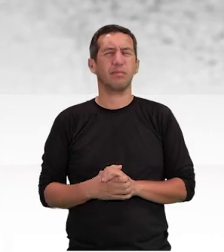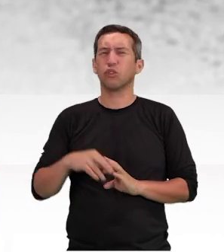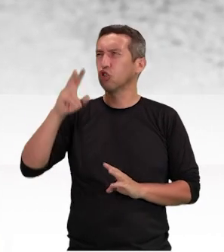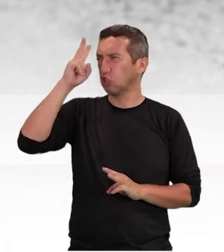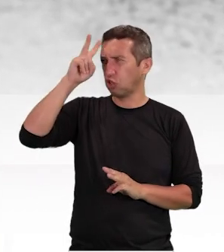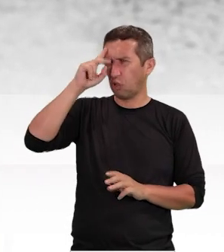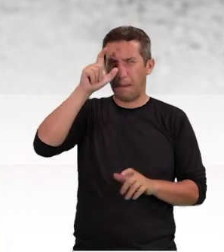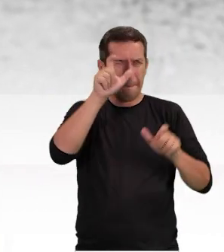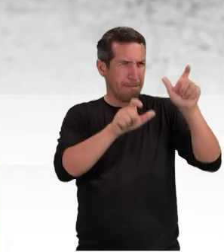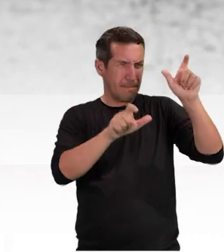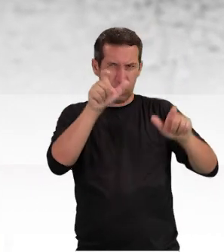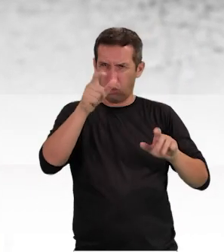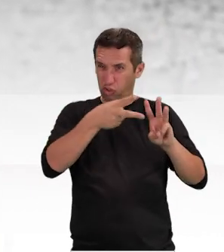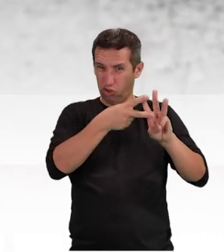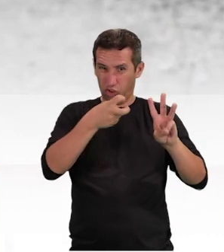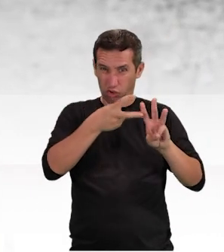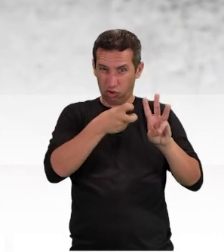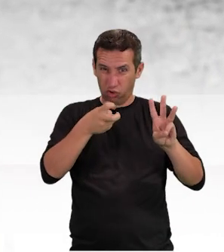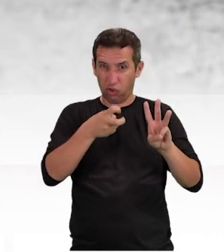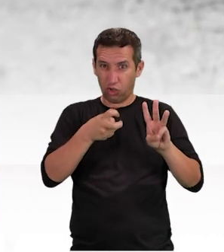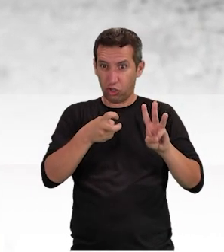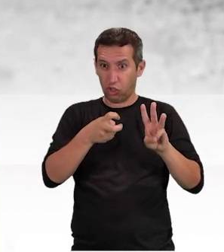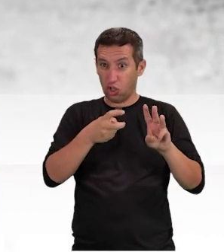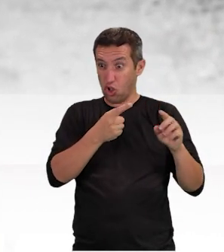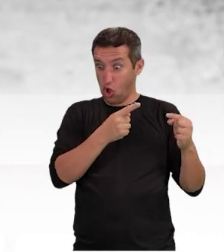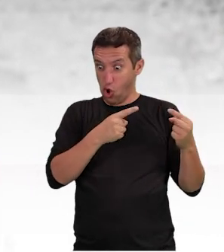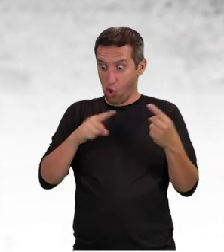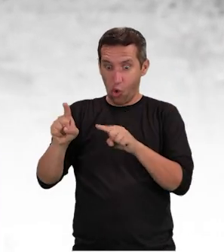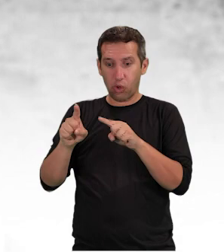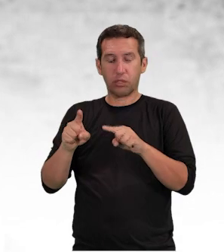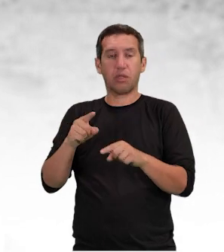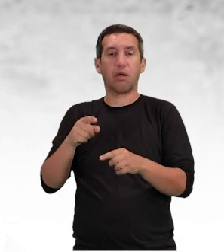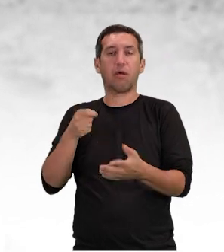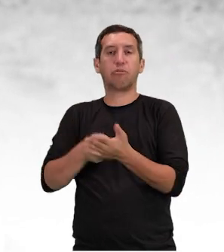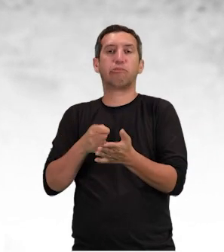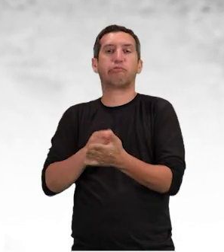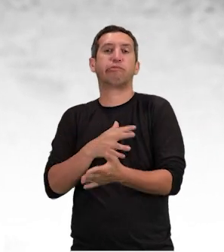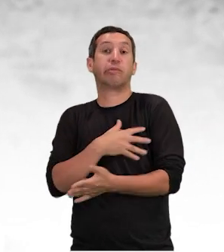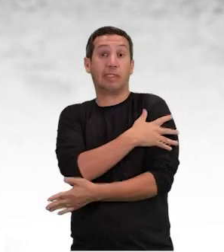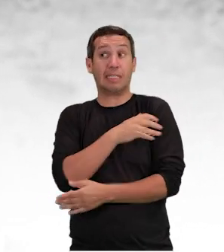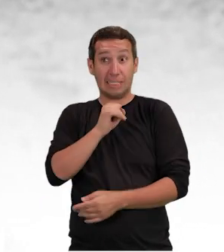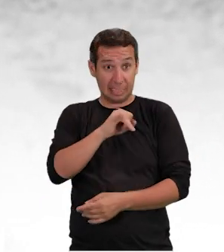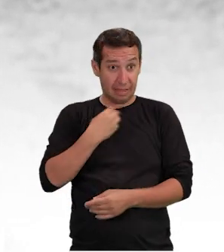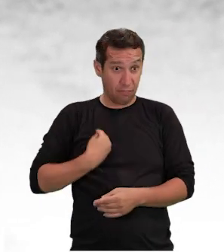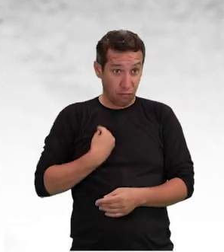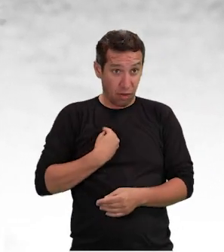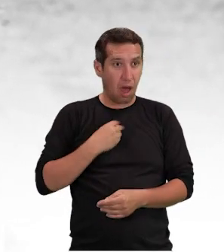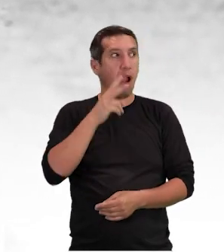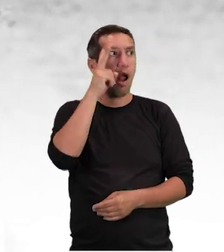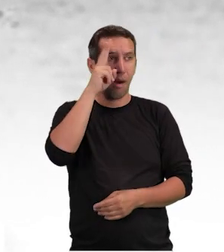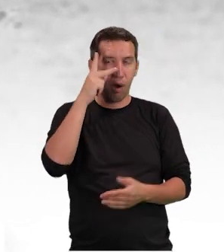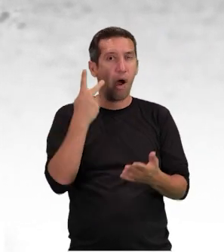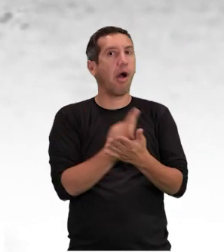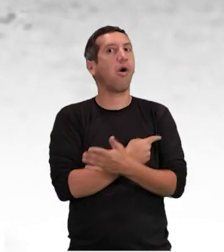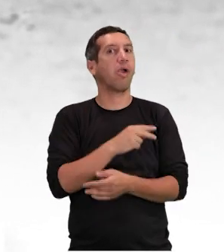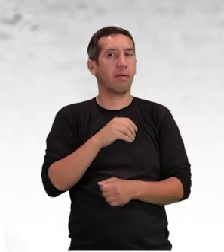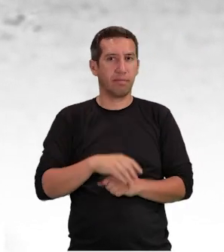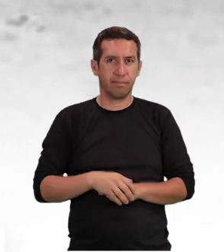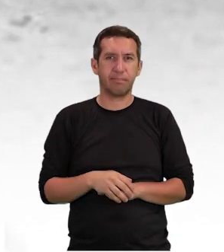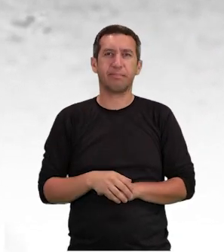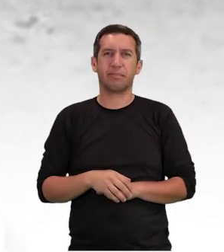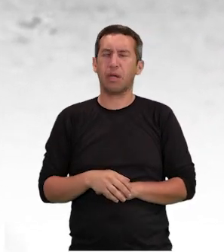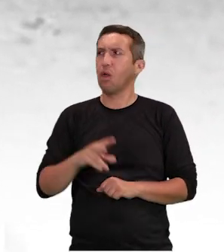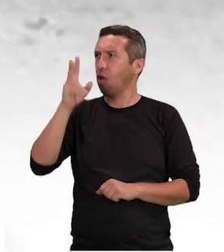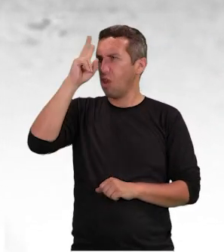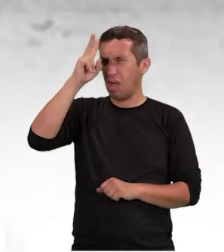Histórias de indígenas que enfrentaram uma ditadura implacável. Quem sobreviveu se lembra bem dessa época sombria.